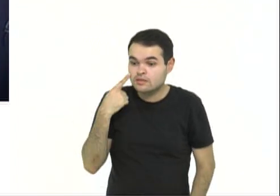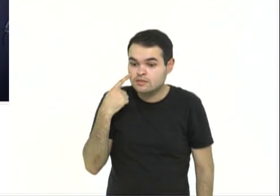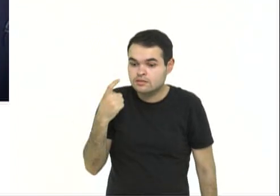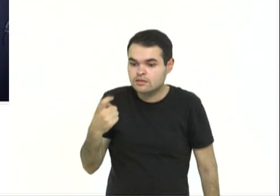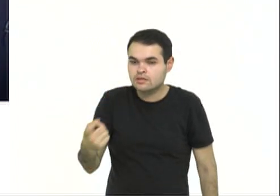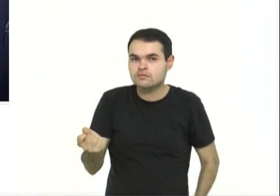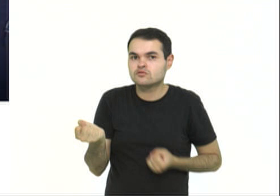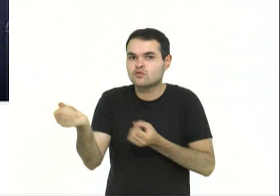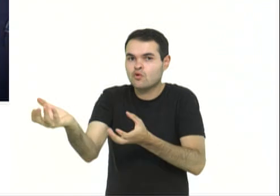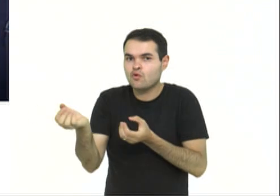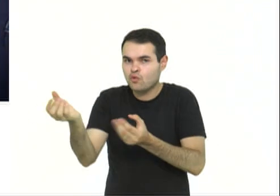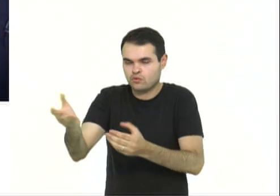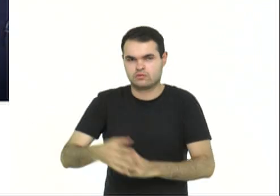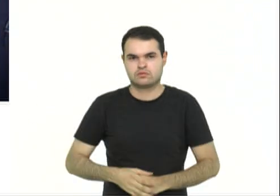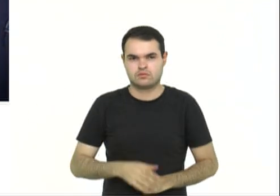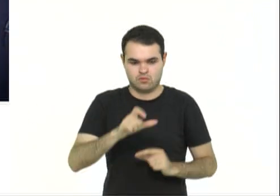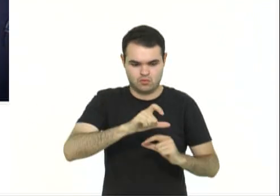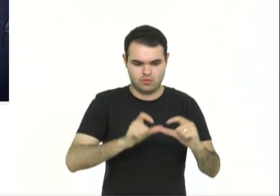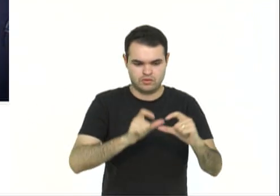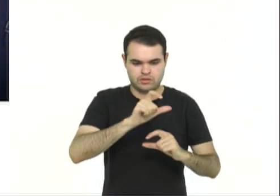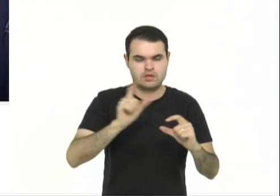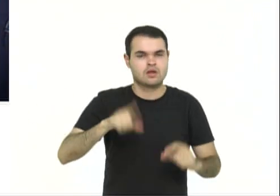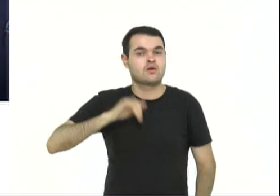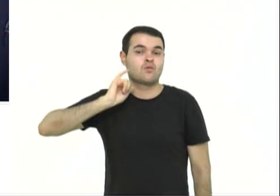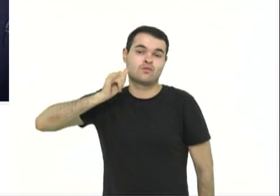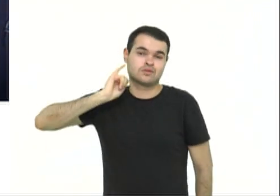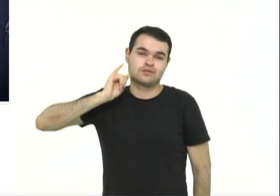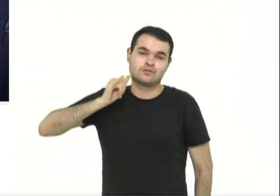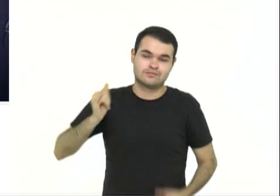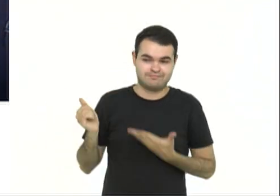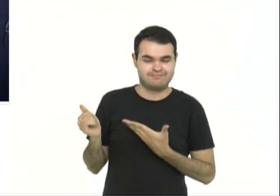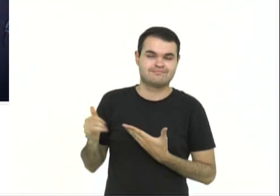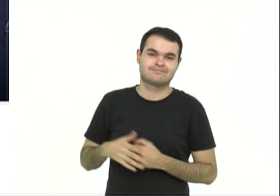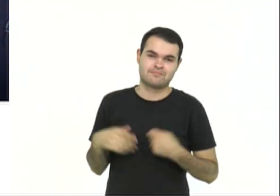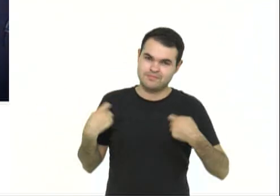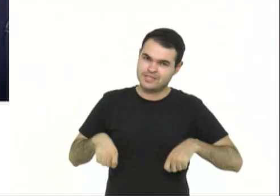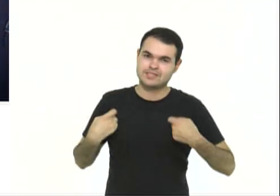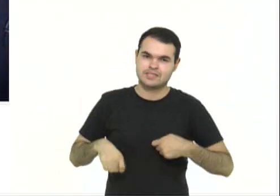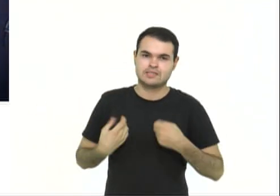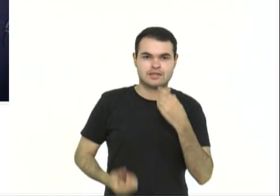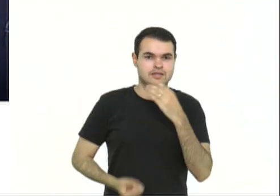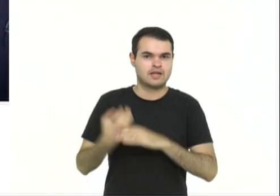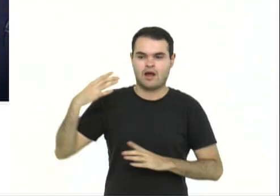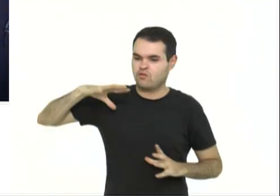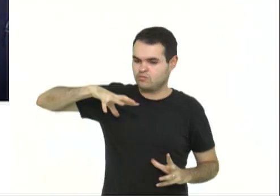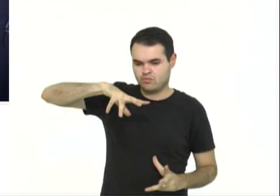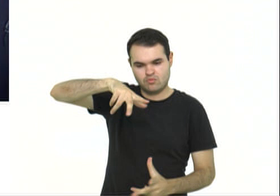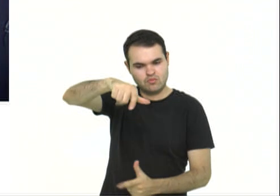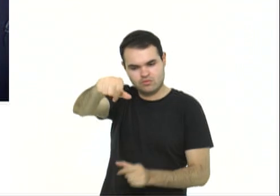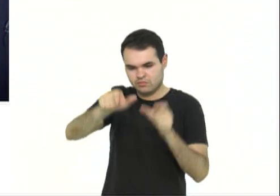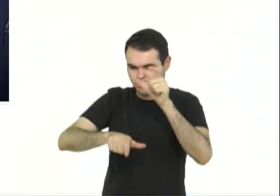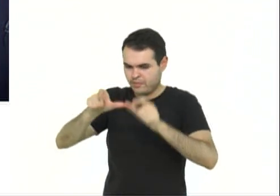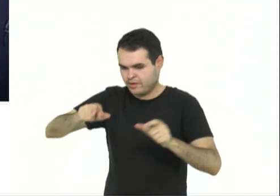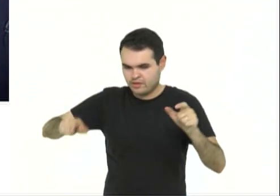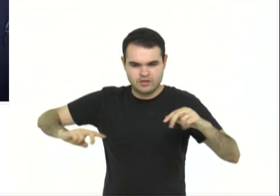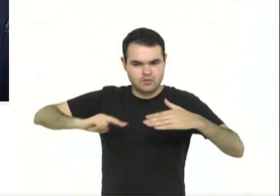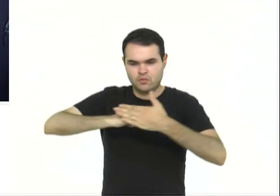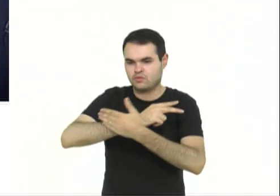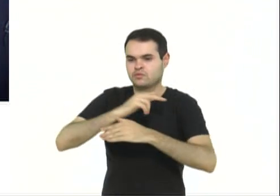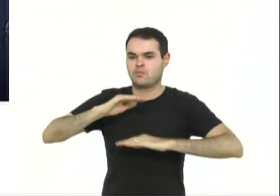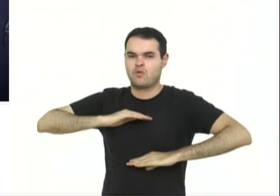interessante de contar, porque o quadrinista ele é um contador de histórias, né? Ele tem que criar universos, personagens,